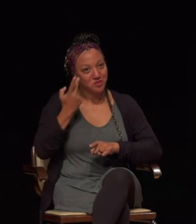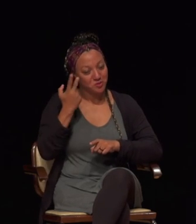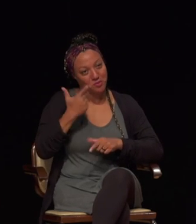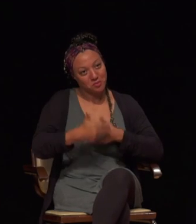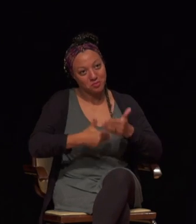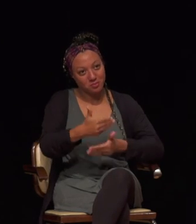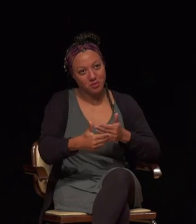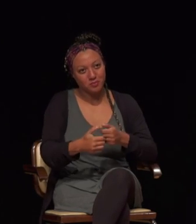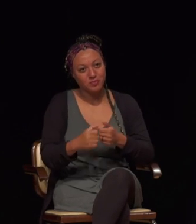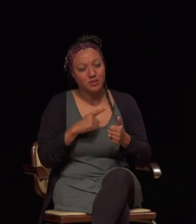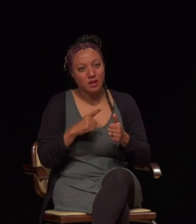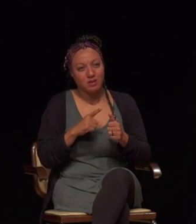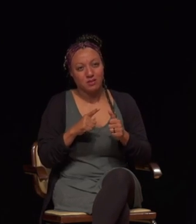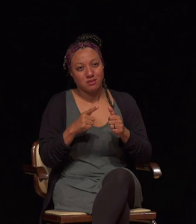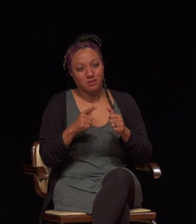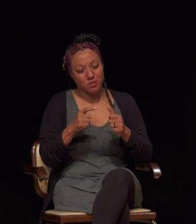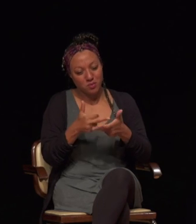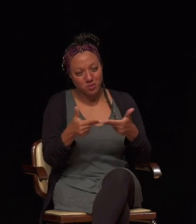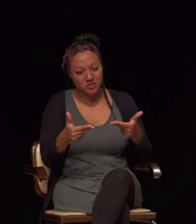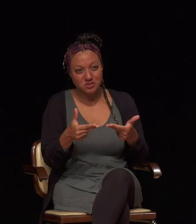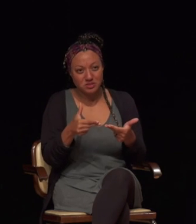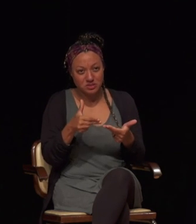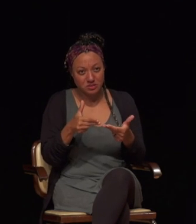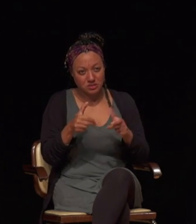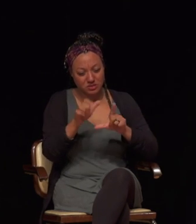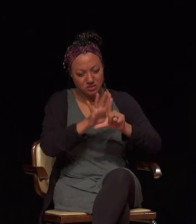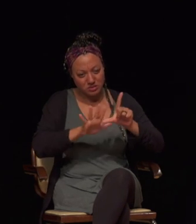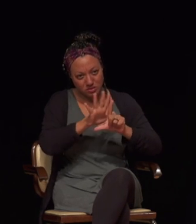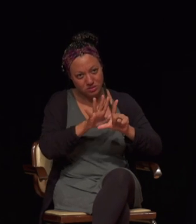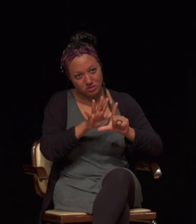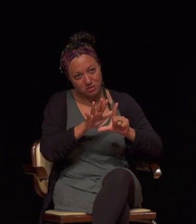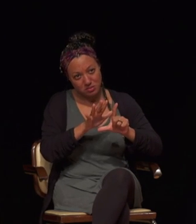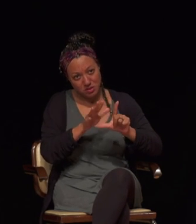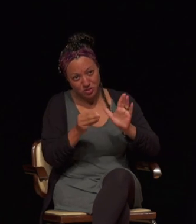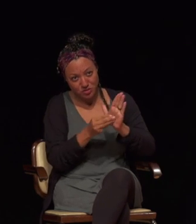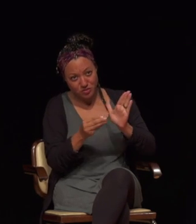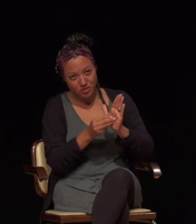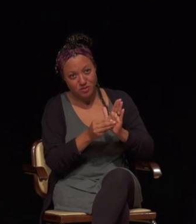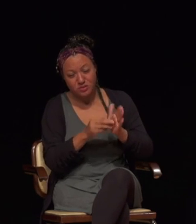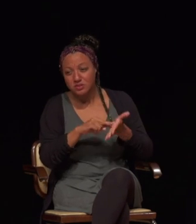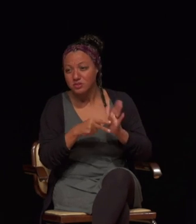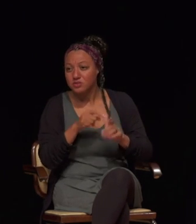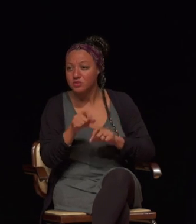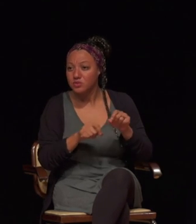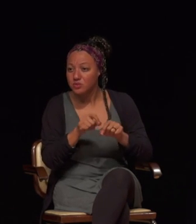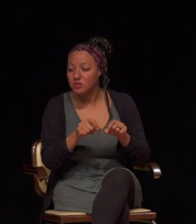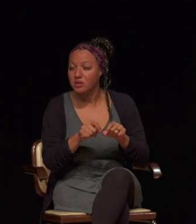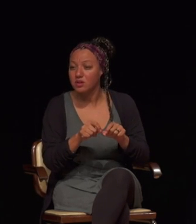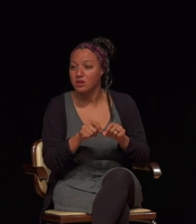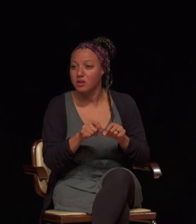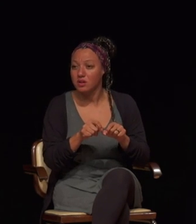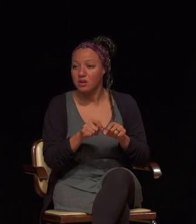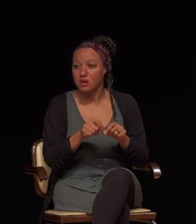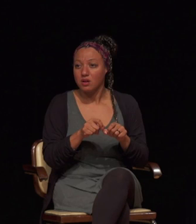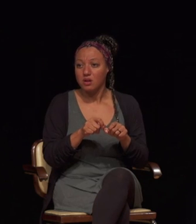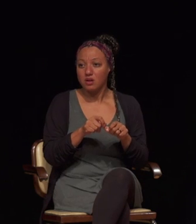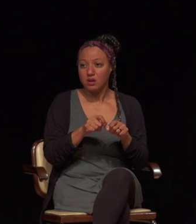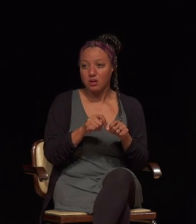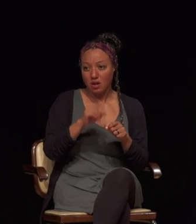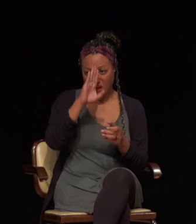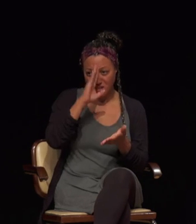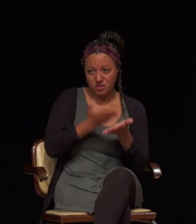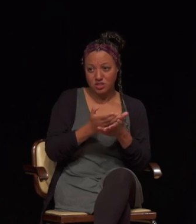ausente é o suposto de que Esses povos construíram os trópicos Esses povos não foram